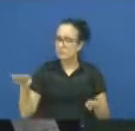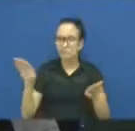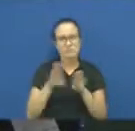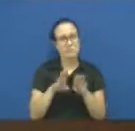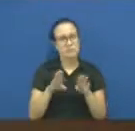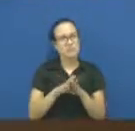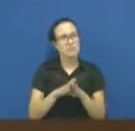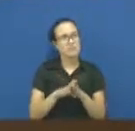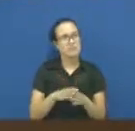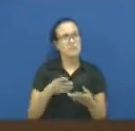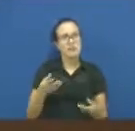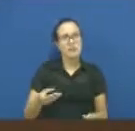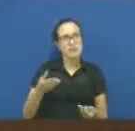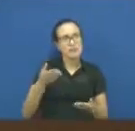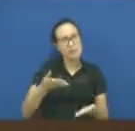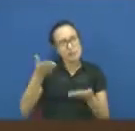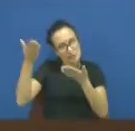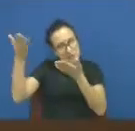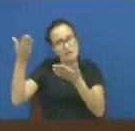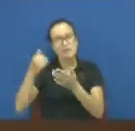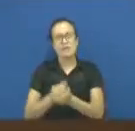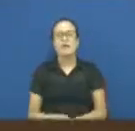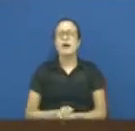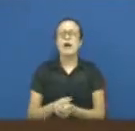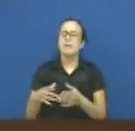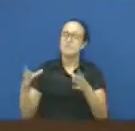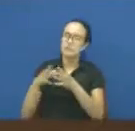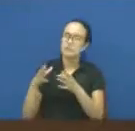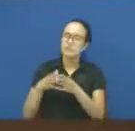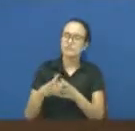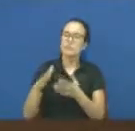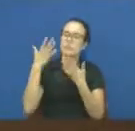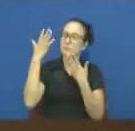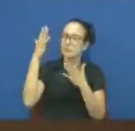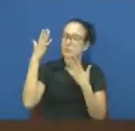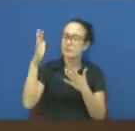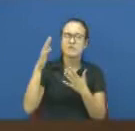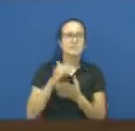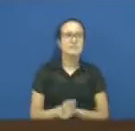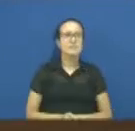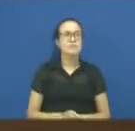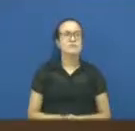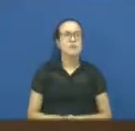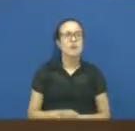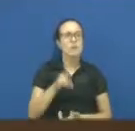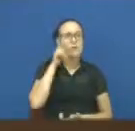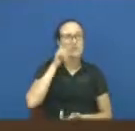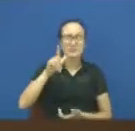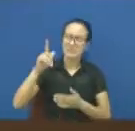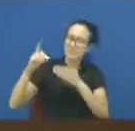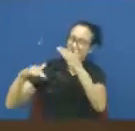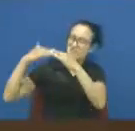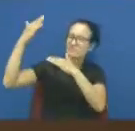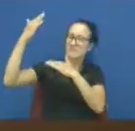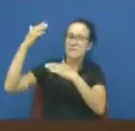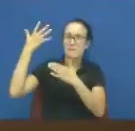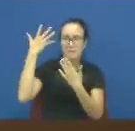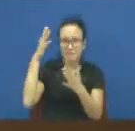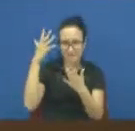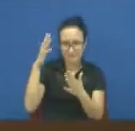gratidão pelo basquete de Limeira ter alçado voos tão ousados. Parabéns pelo